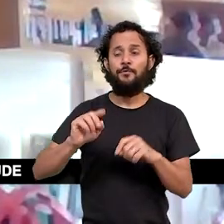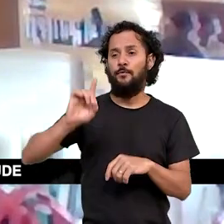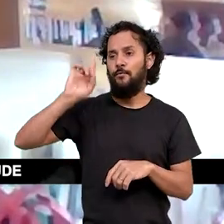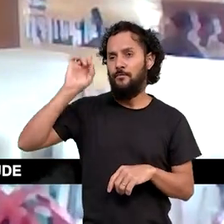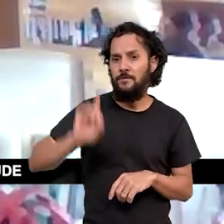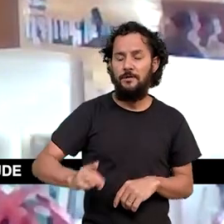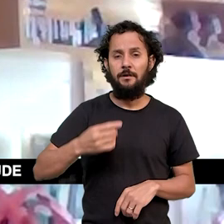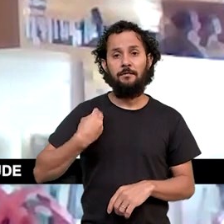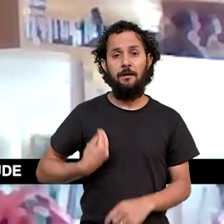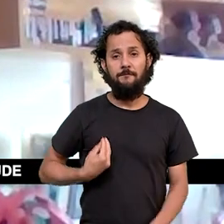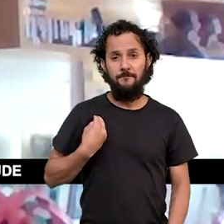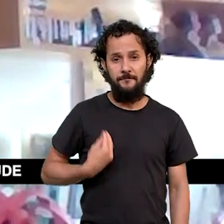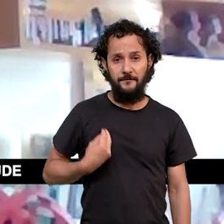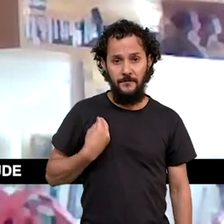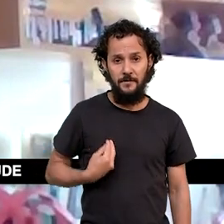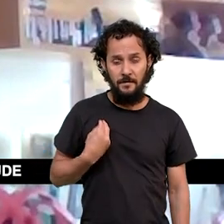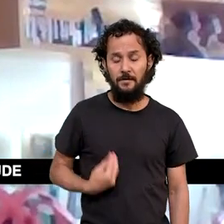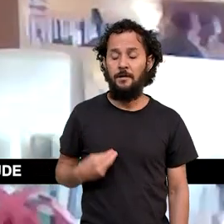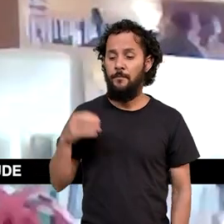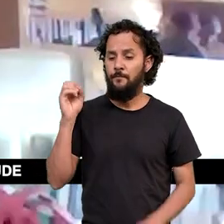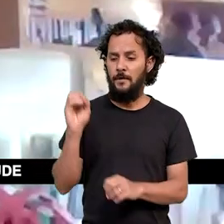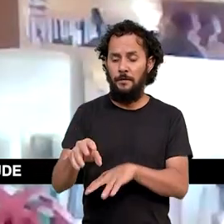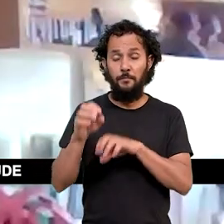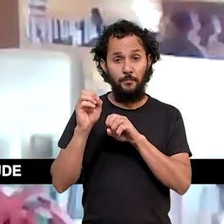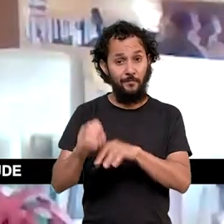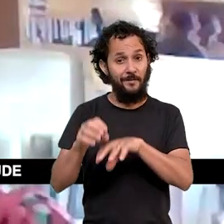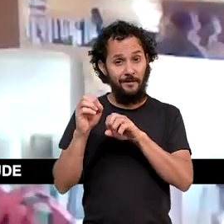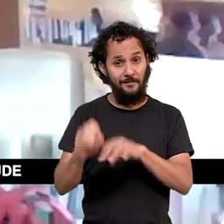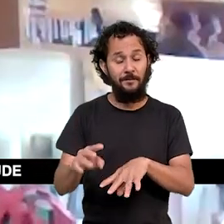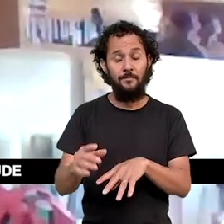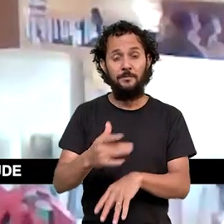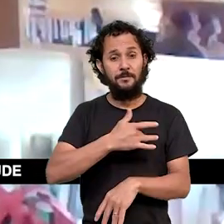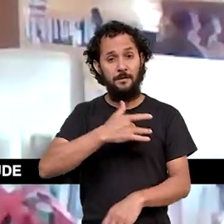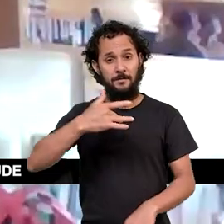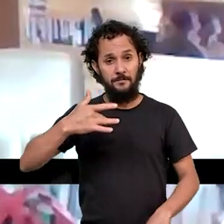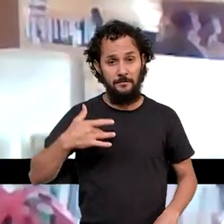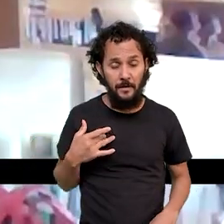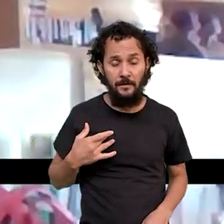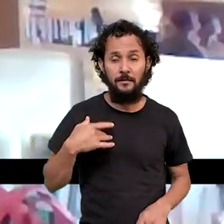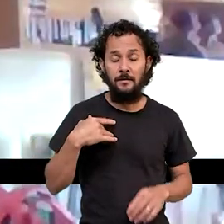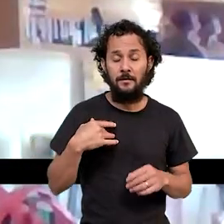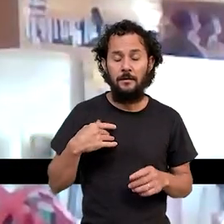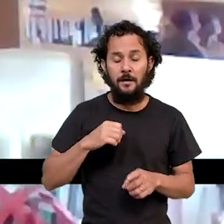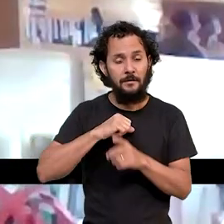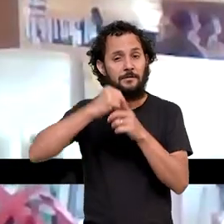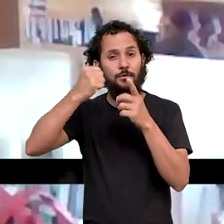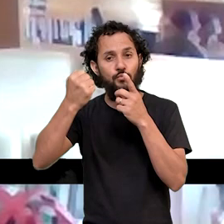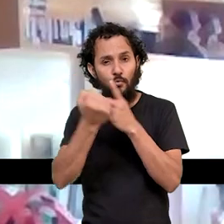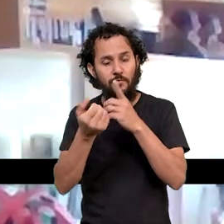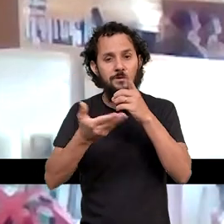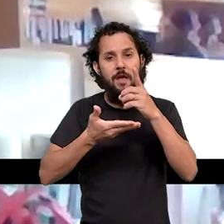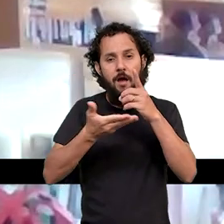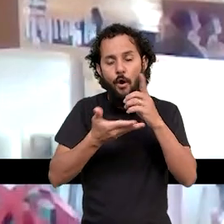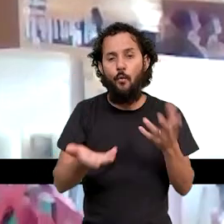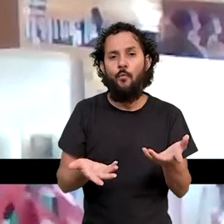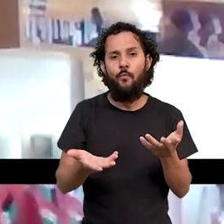o direito à vida, à educação, à saúde, à assistência